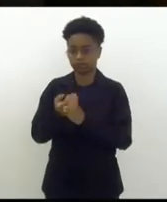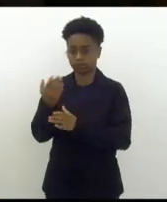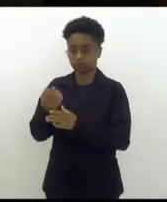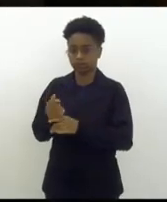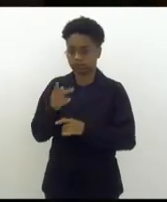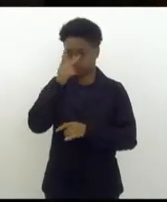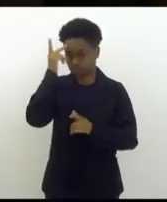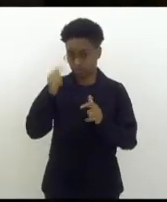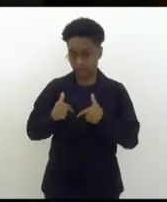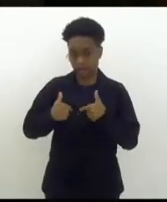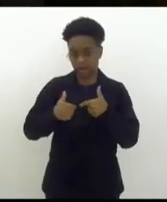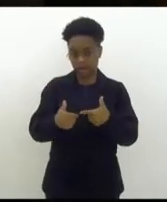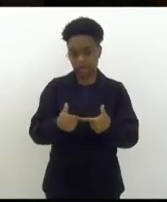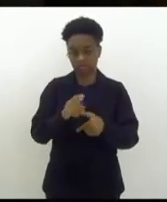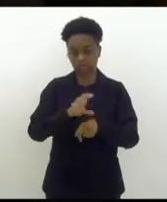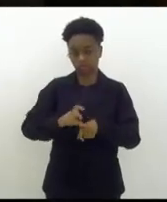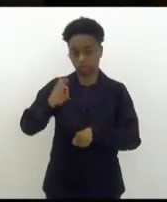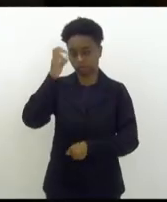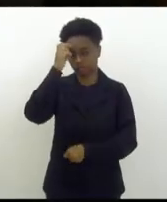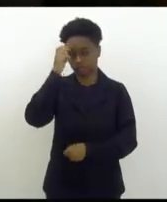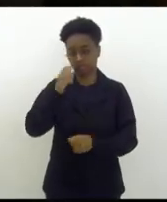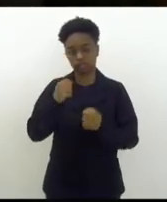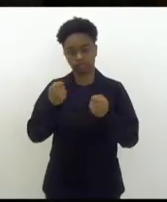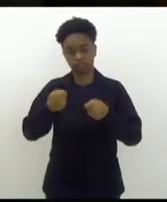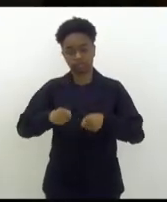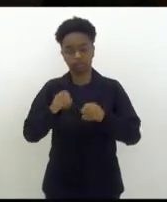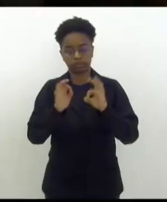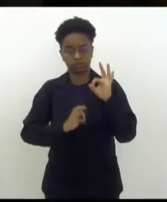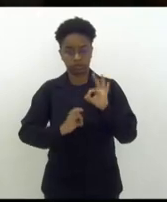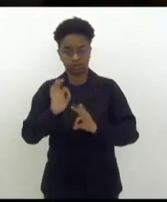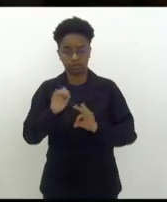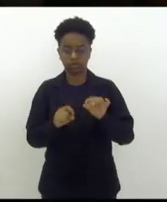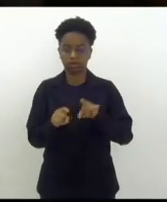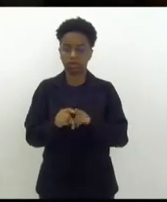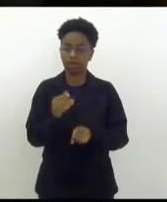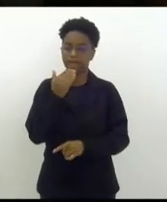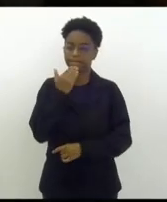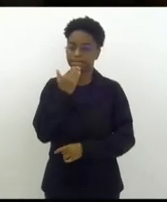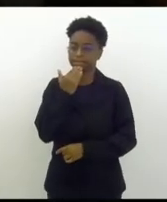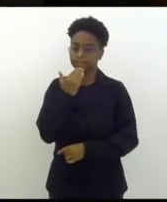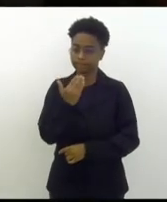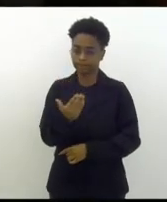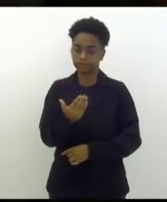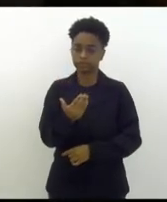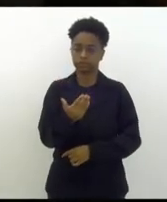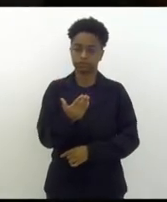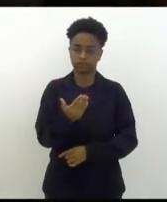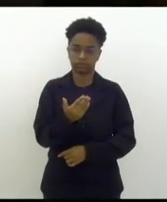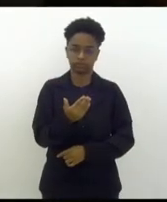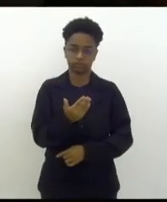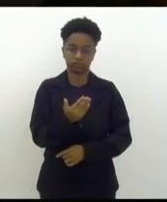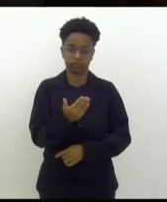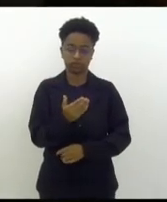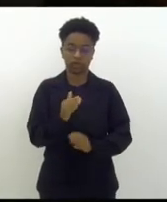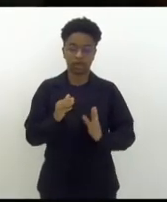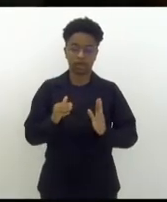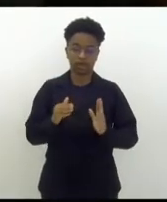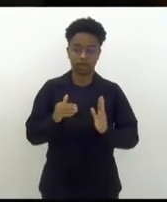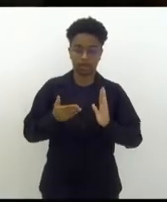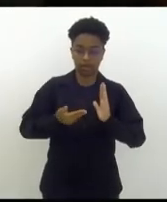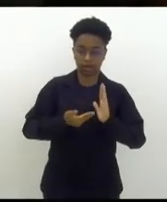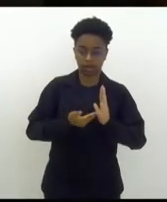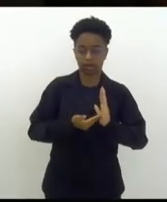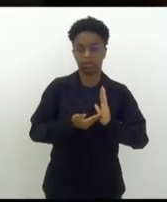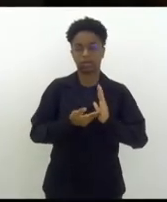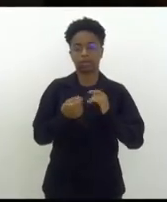fazedoras e fazedores culturais se organizem pedindo da Câmara Federal que tenha